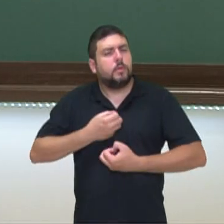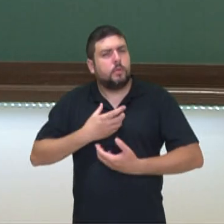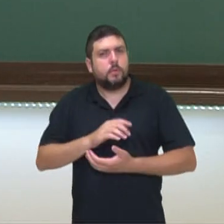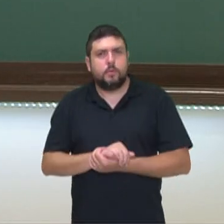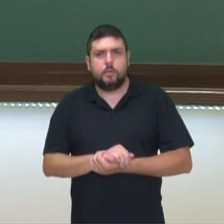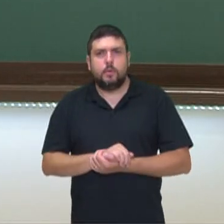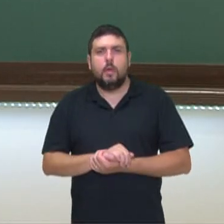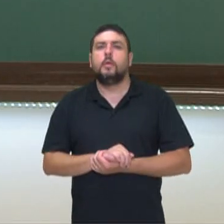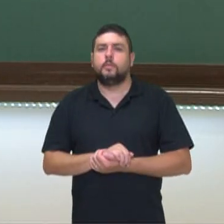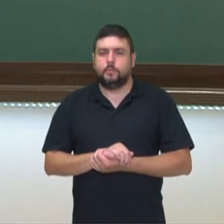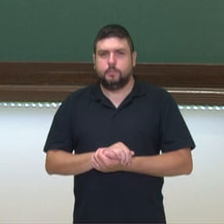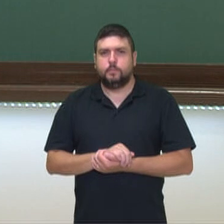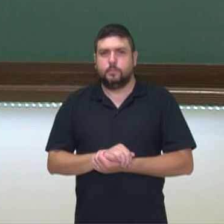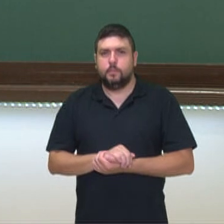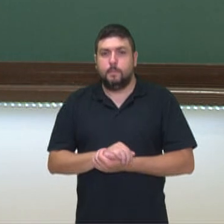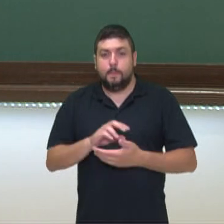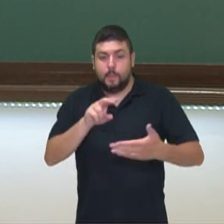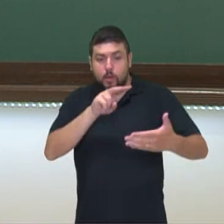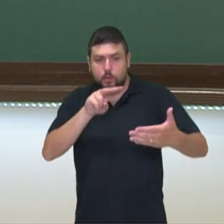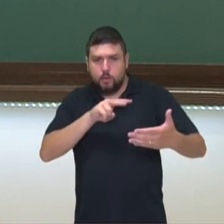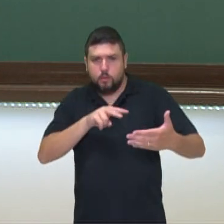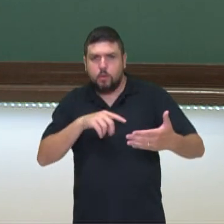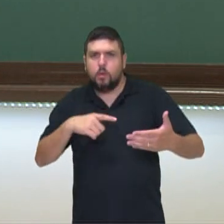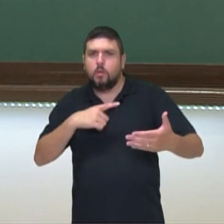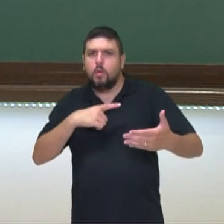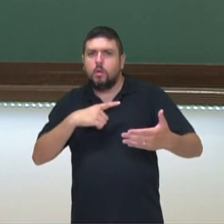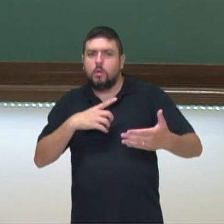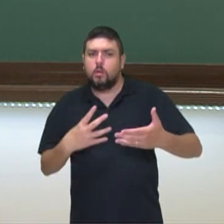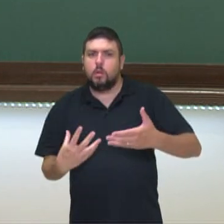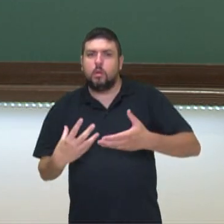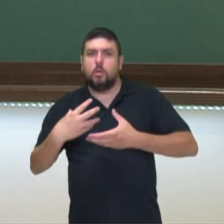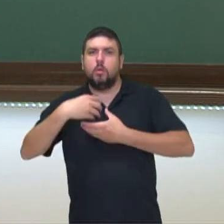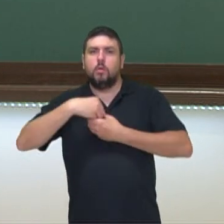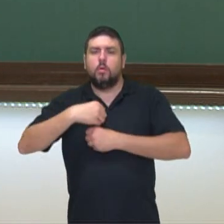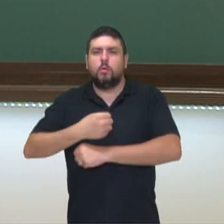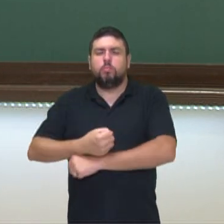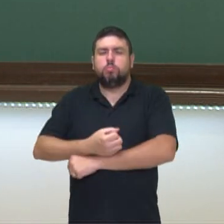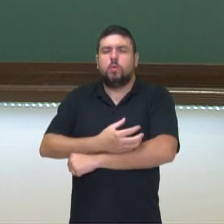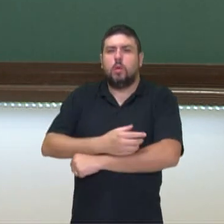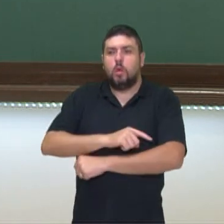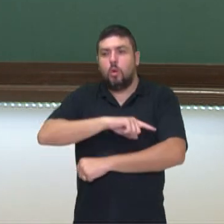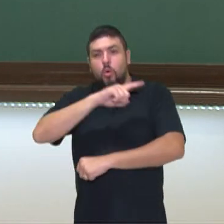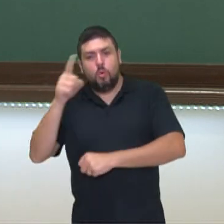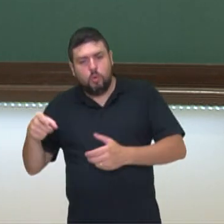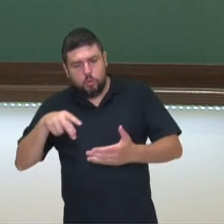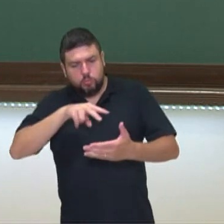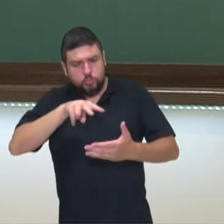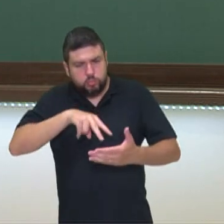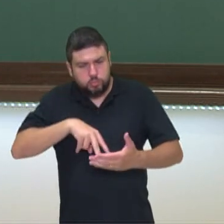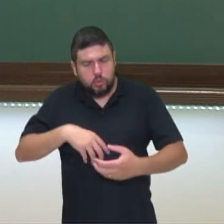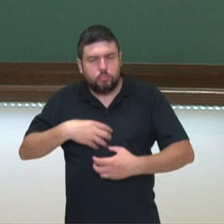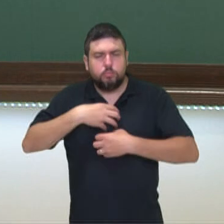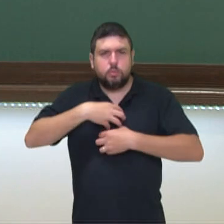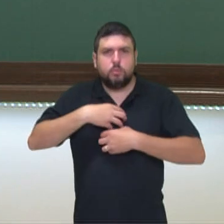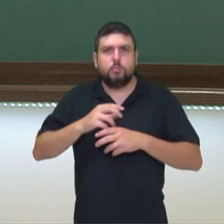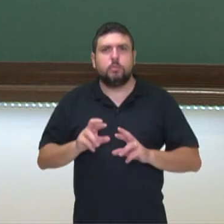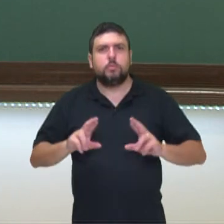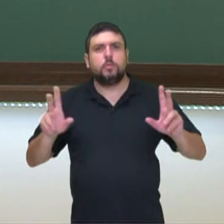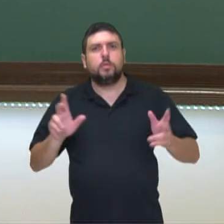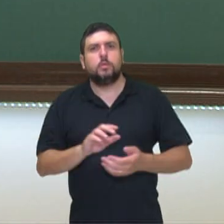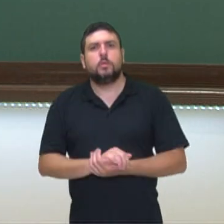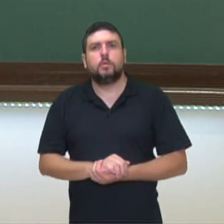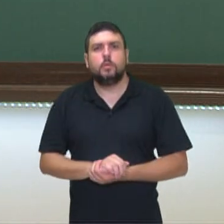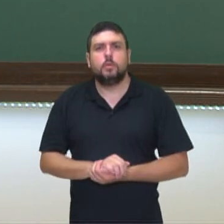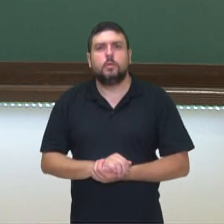uma compreensão diferenciada, porque cada leitor teve uma experiência de vida diferente, tem um conhecimento de mundo